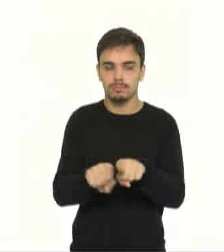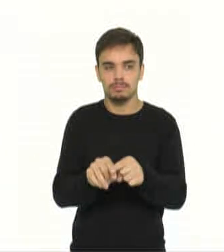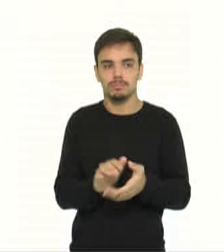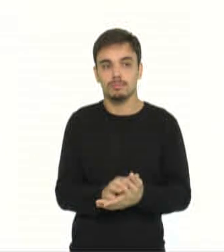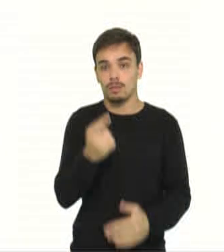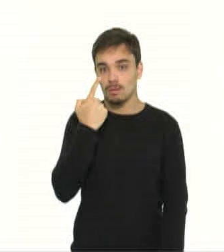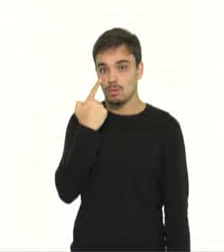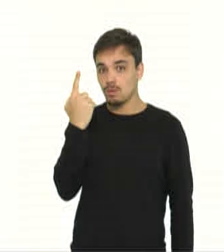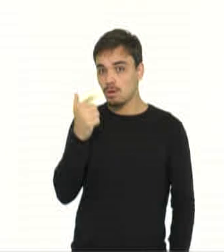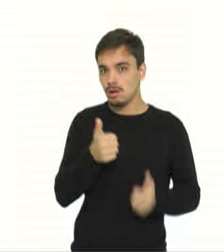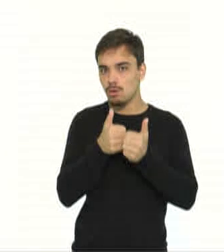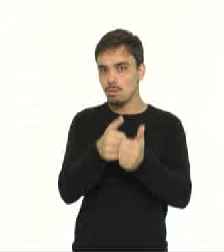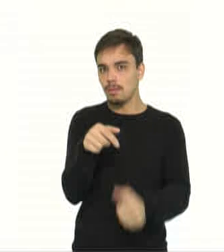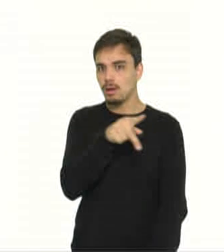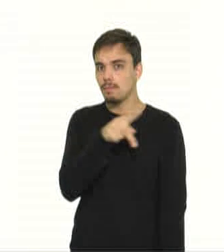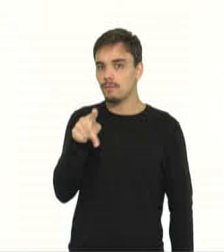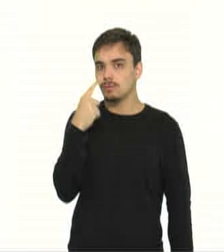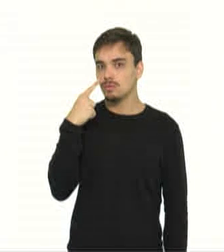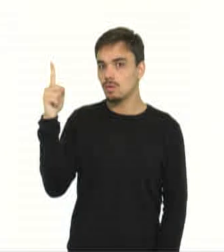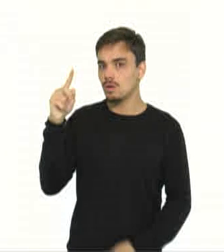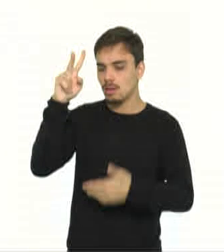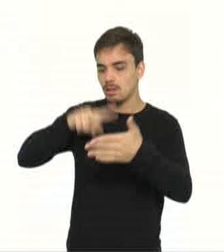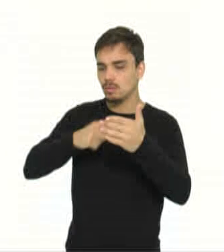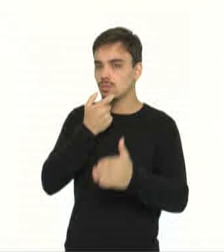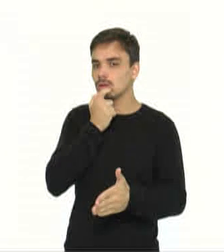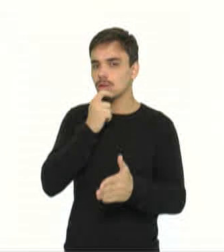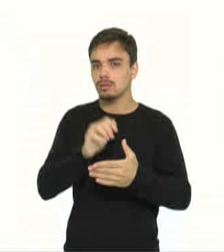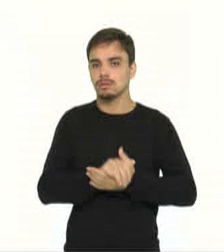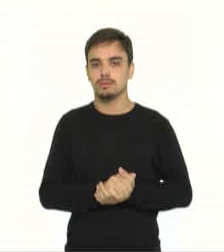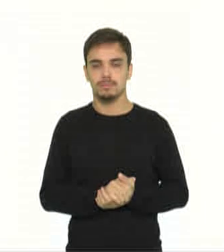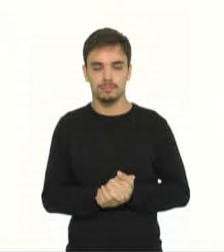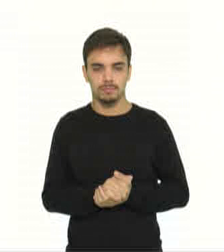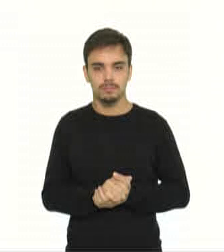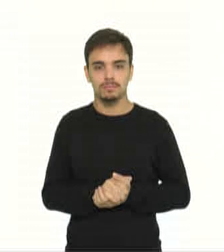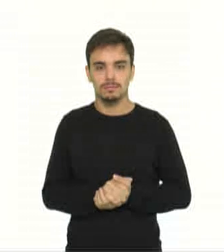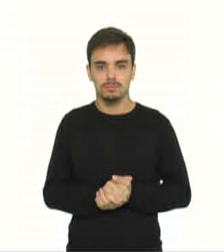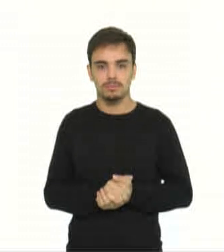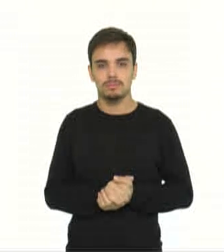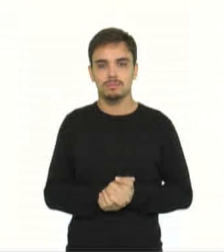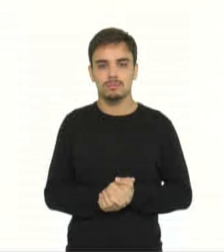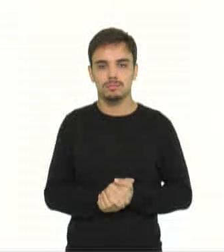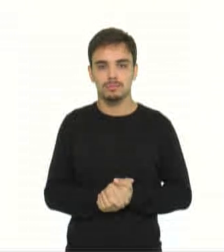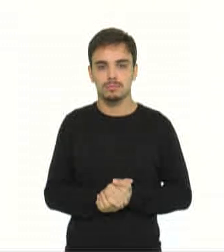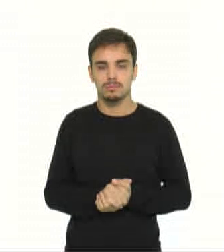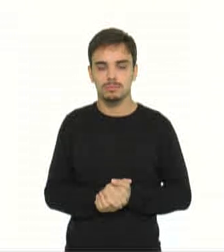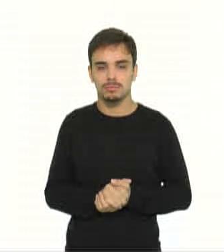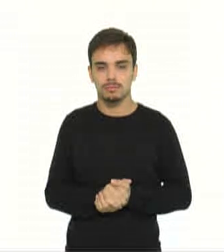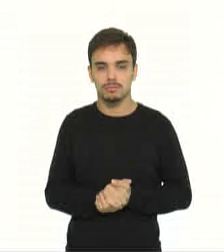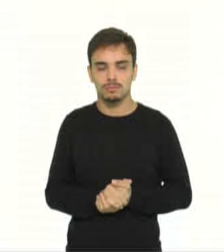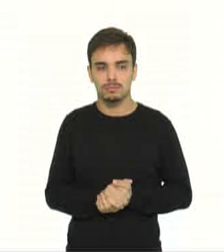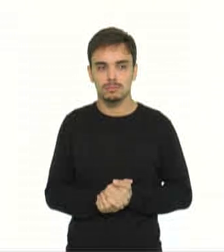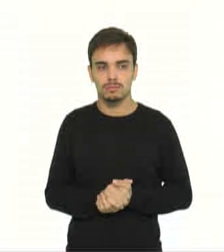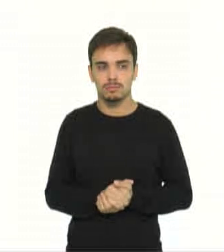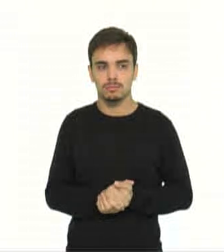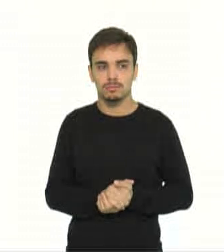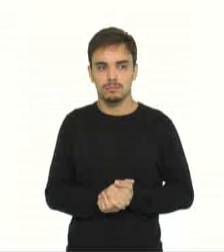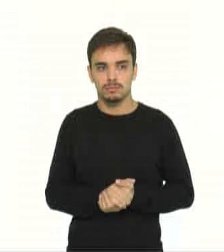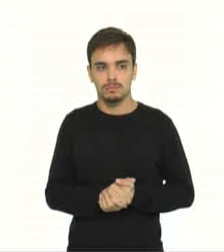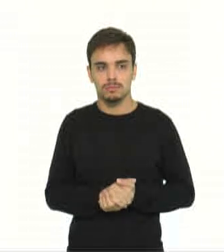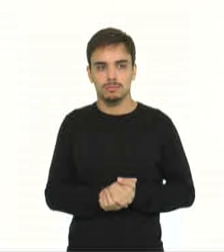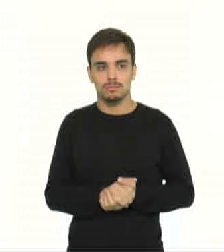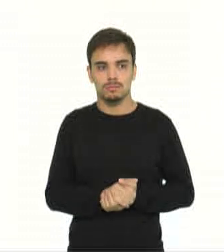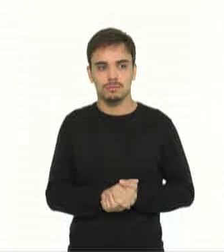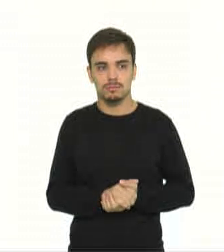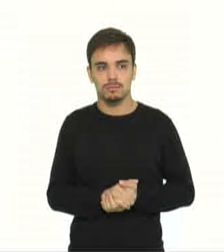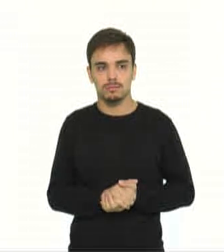you know the privacy settings for the apps and the site you use too. The default settings aren't necessarily the